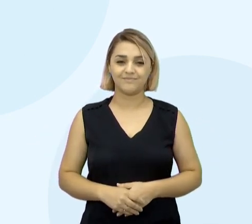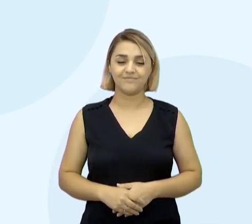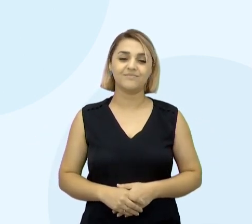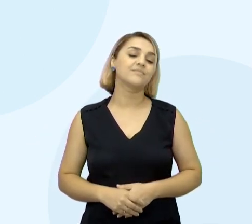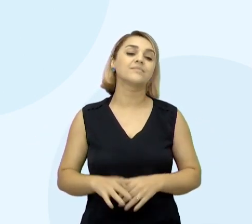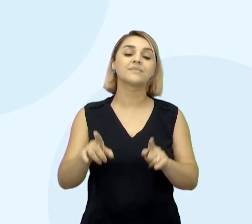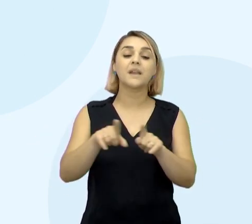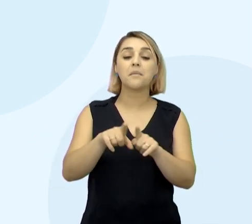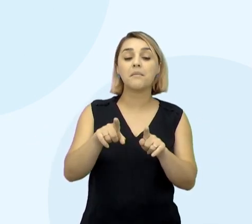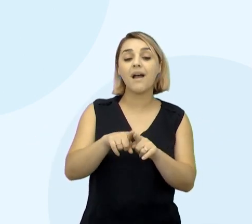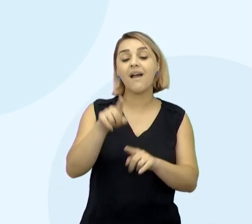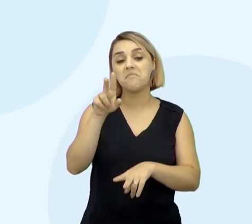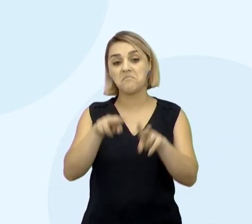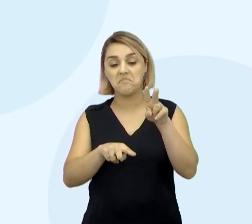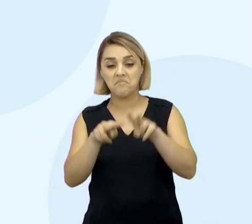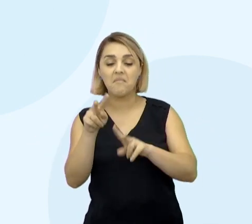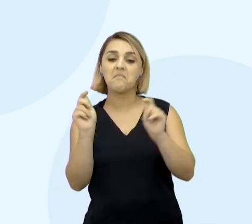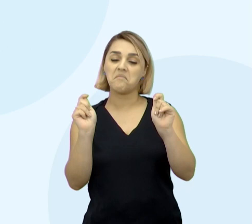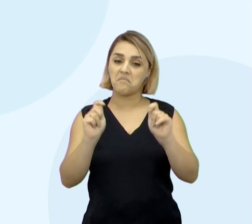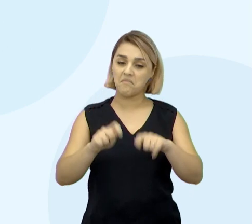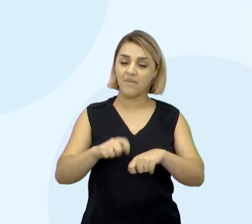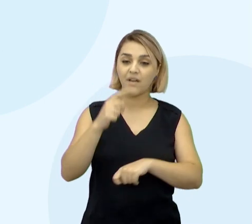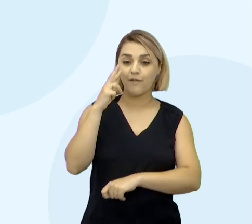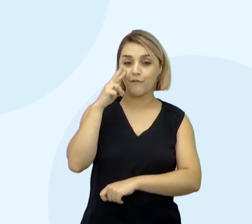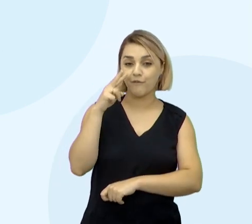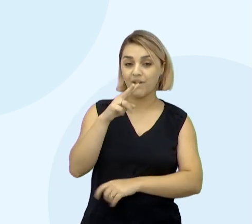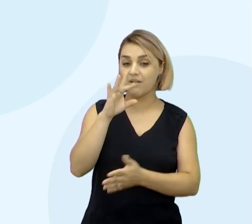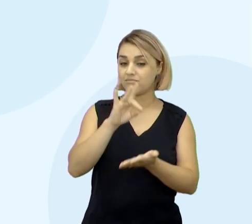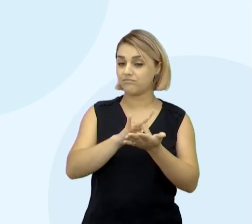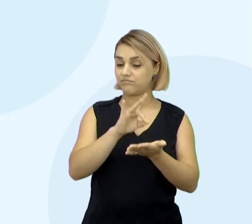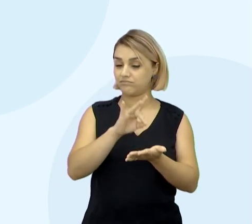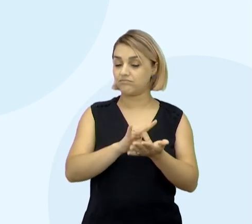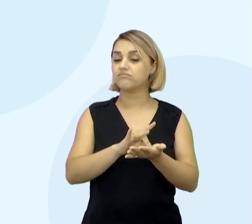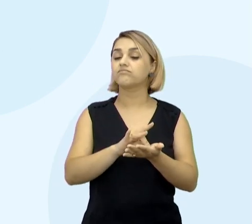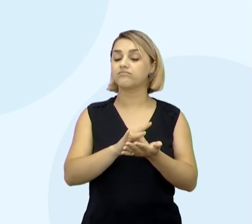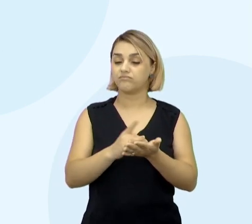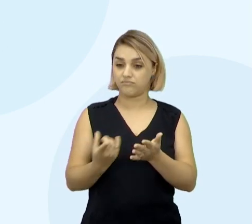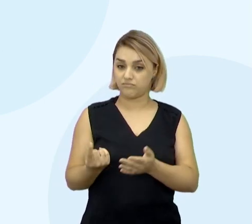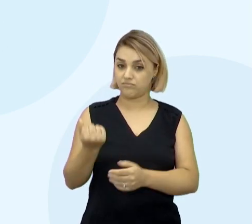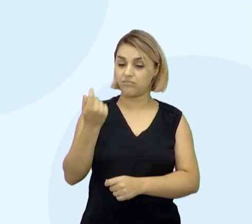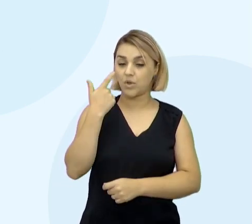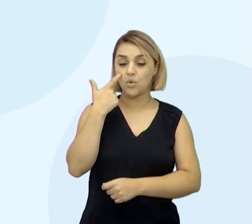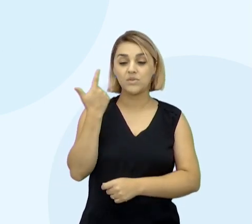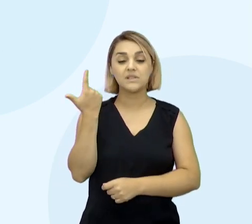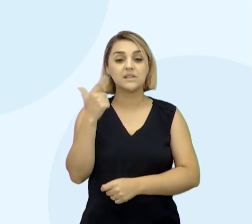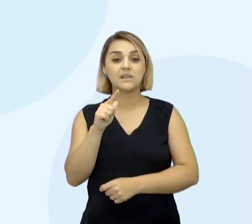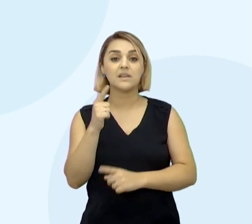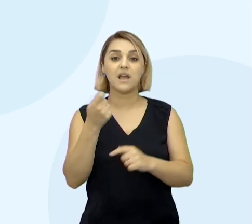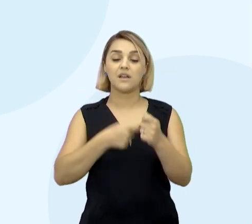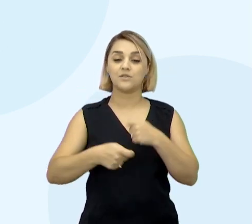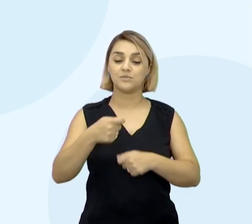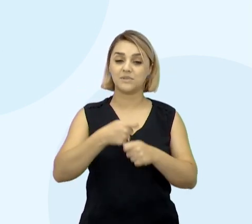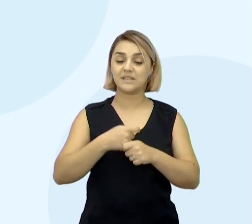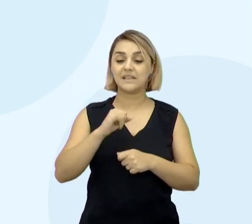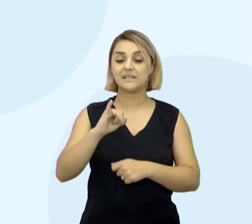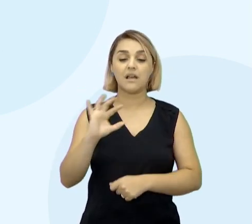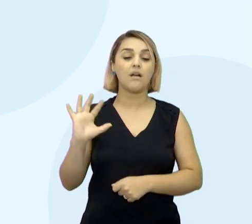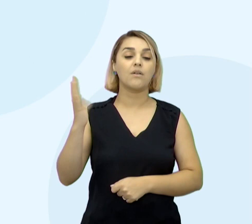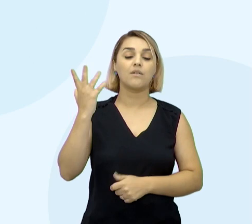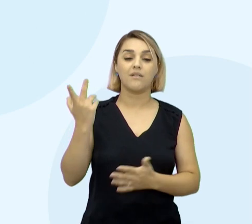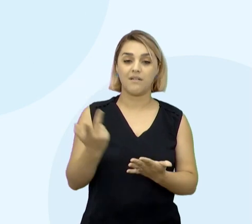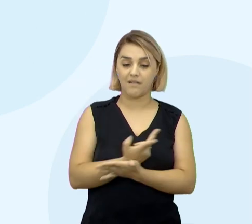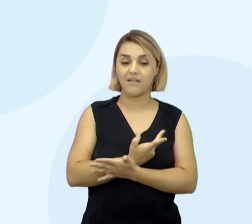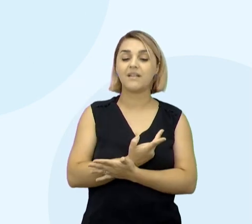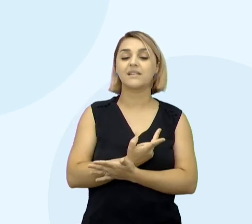Serve para avaliar a realidade financeira e administrar imprevistos que podem acontecer e ajuda a deixar